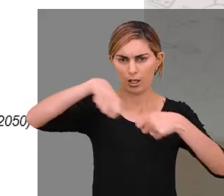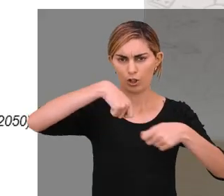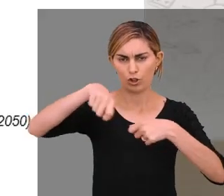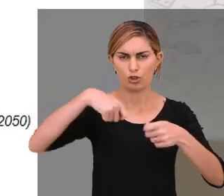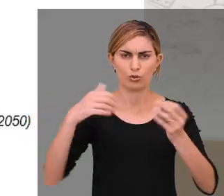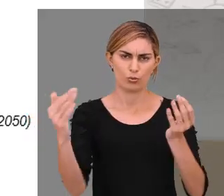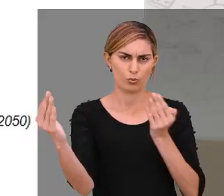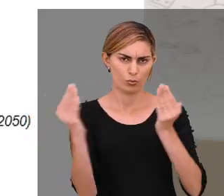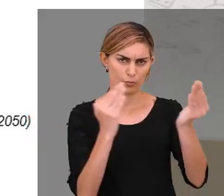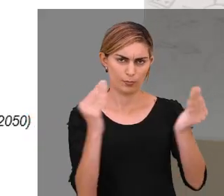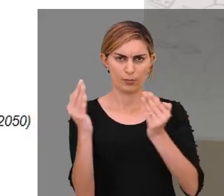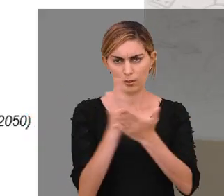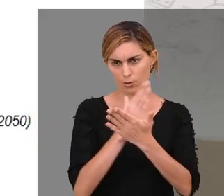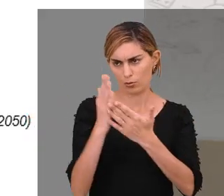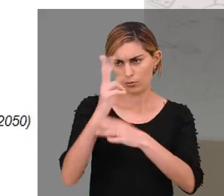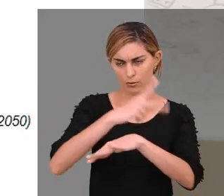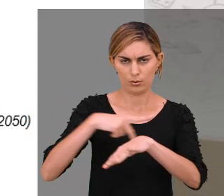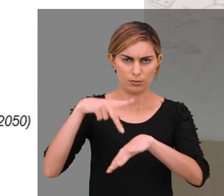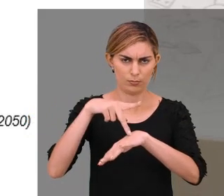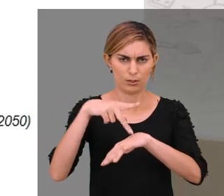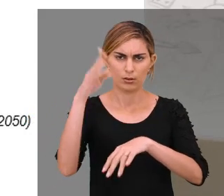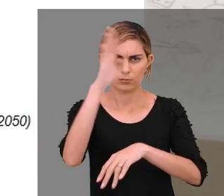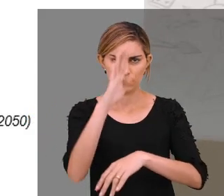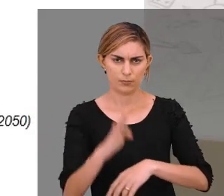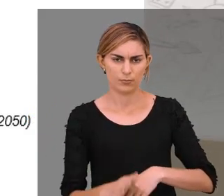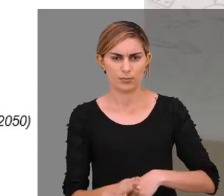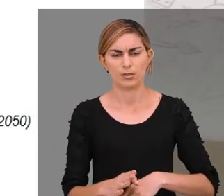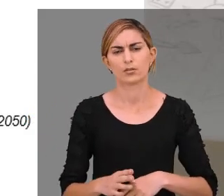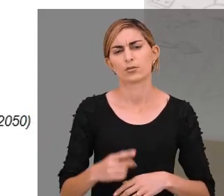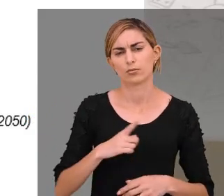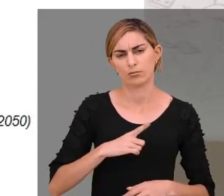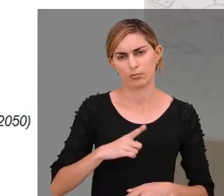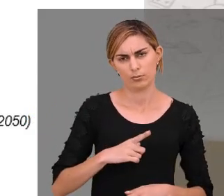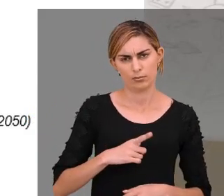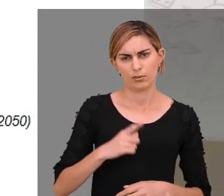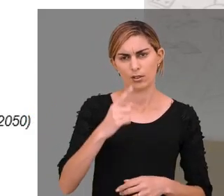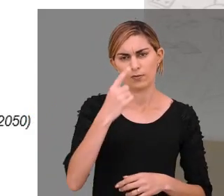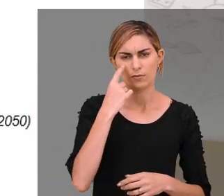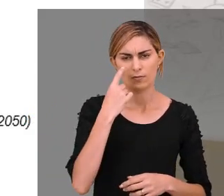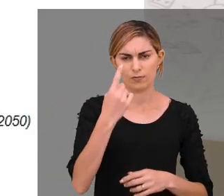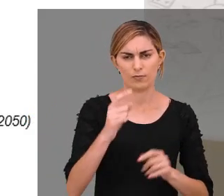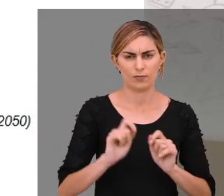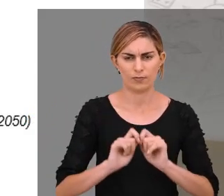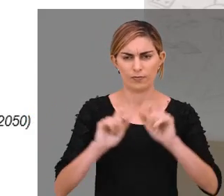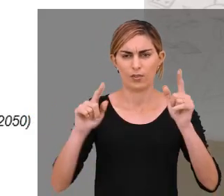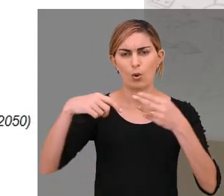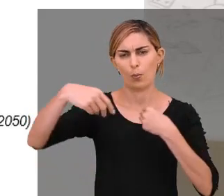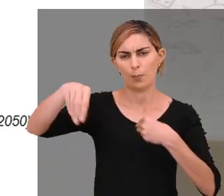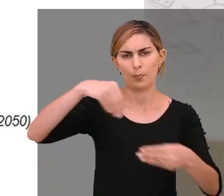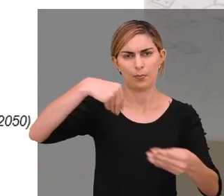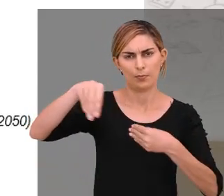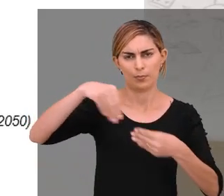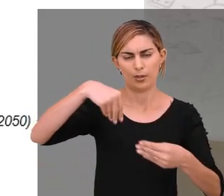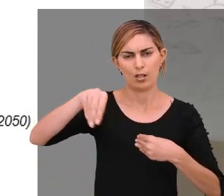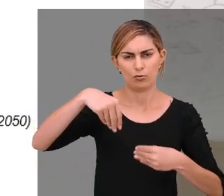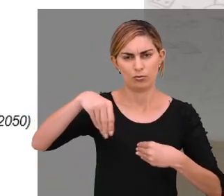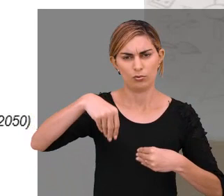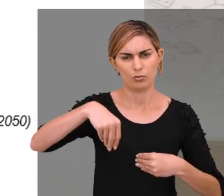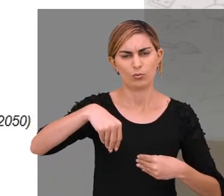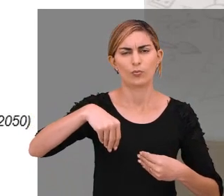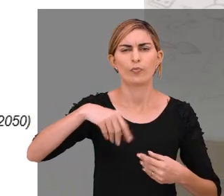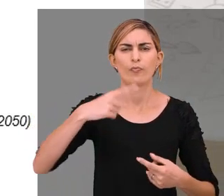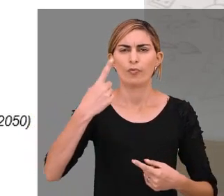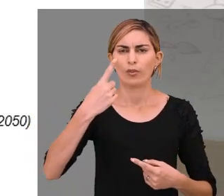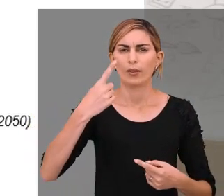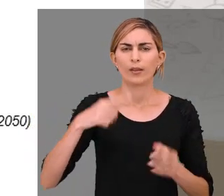plástico, comparando alguns países com o Brasil, né? Nós temos aqui, olha, vocês podem observar, o plástico ele vamos dizer